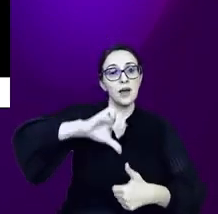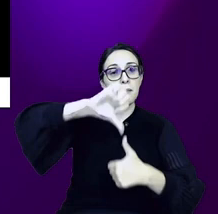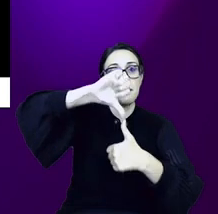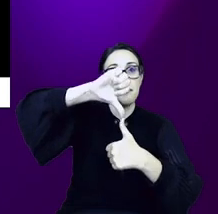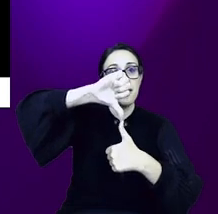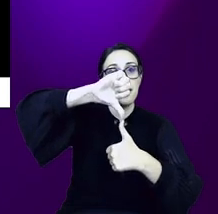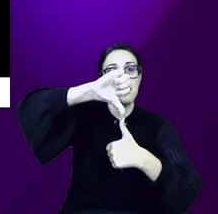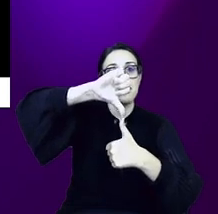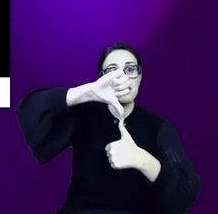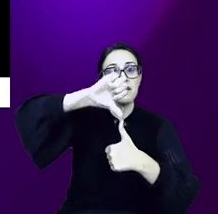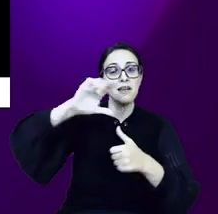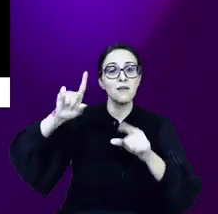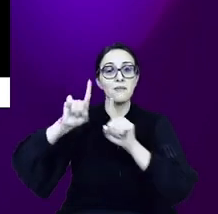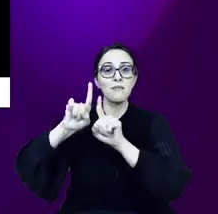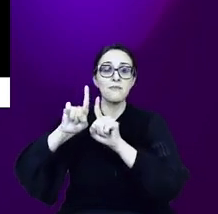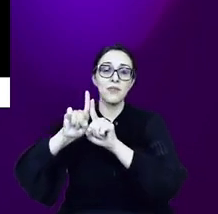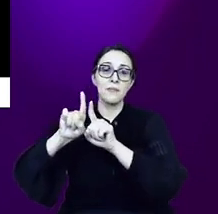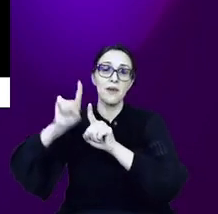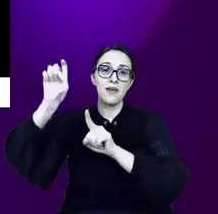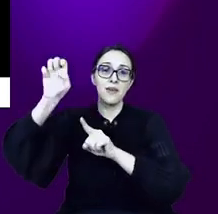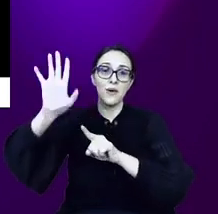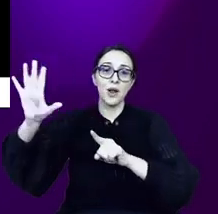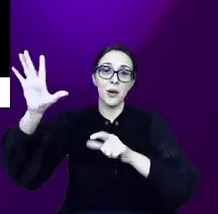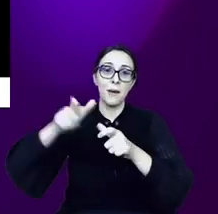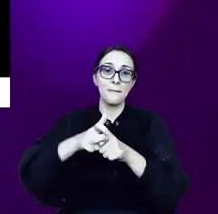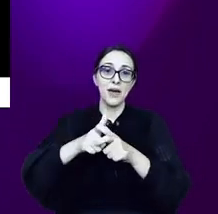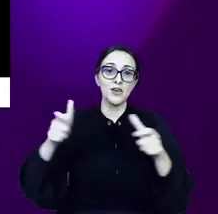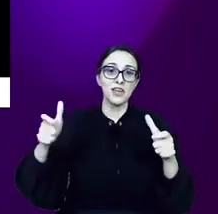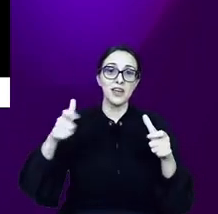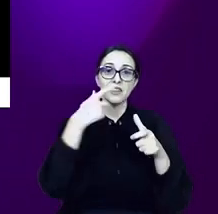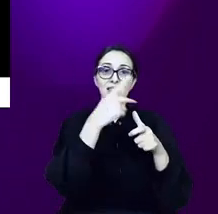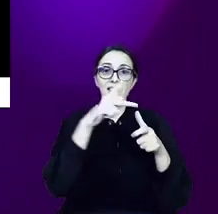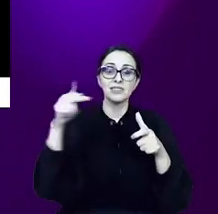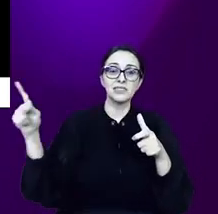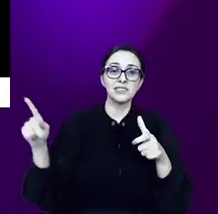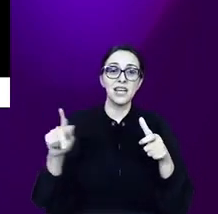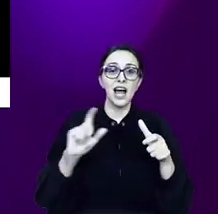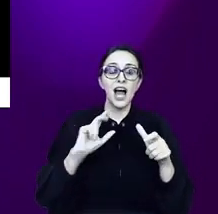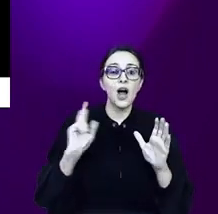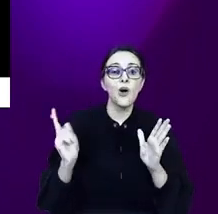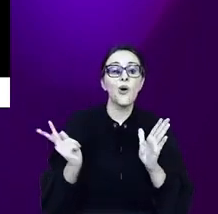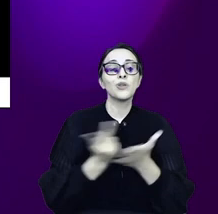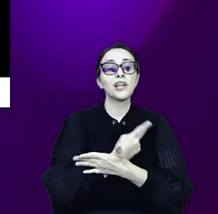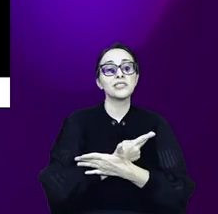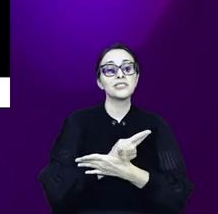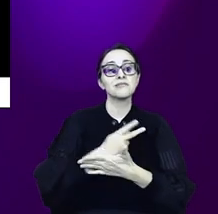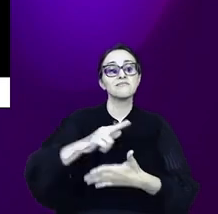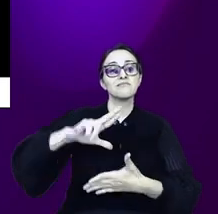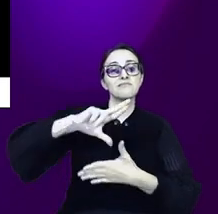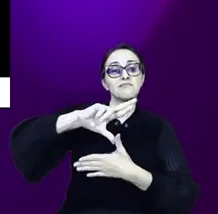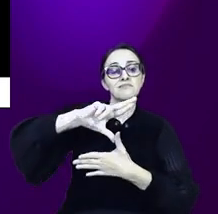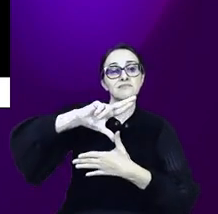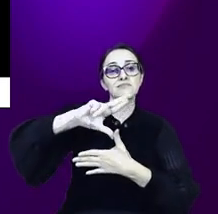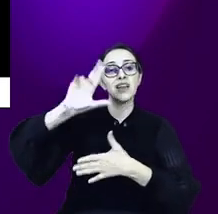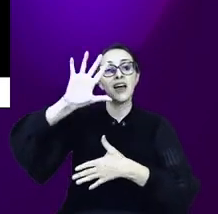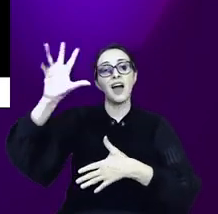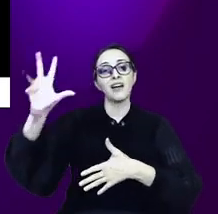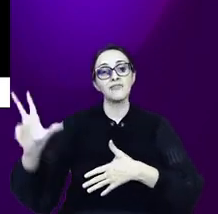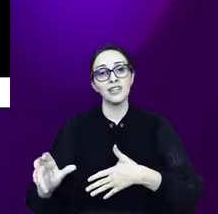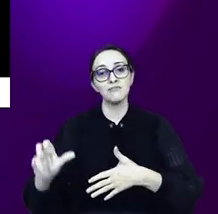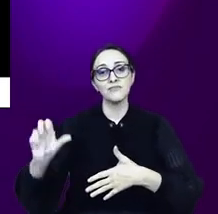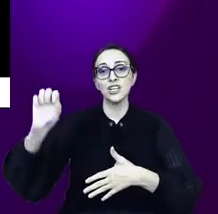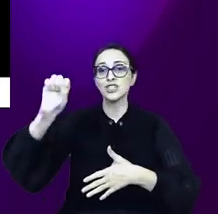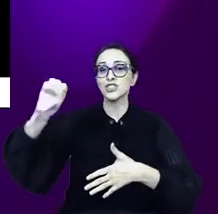Europa, mas a maioria dos casos acontecendo na América Latina, África e Sudeste Asiático. Então, a